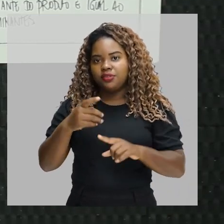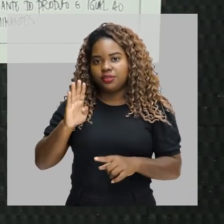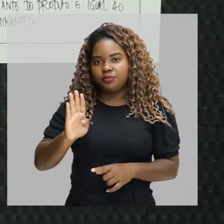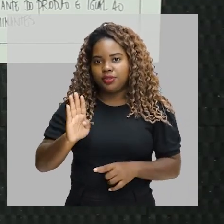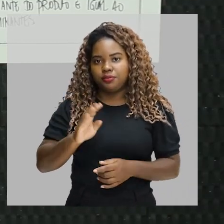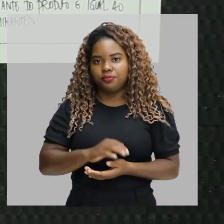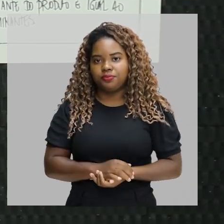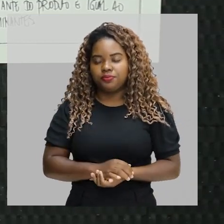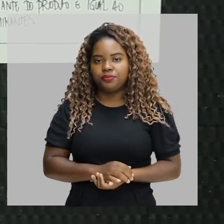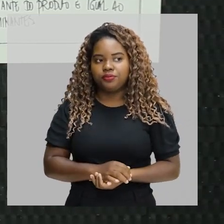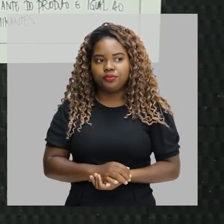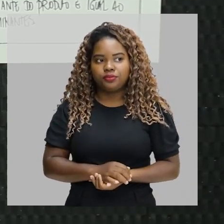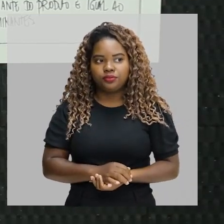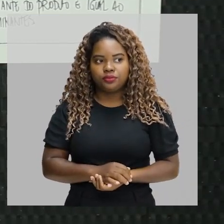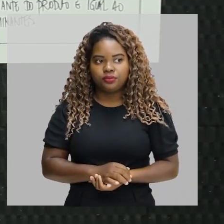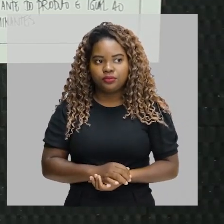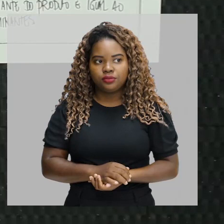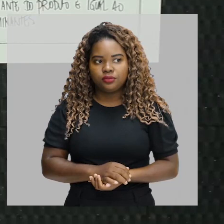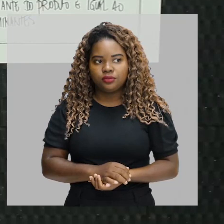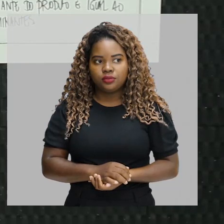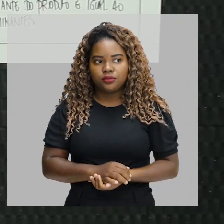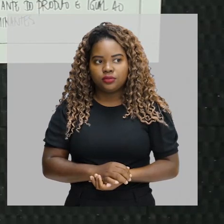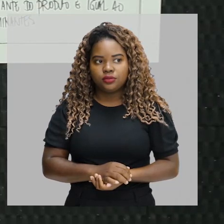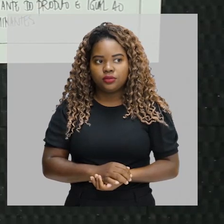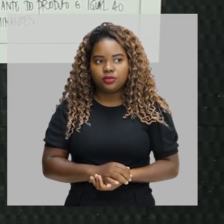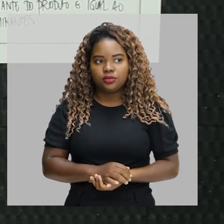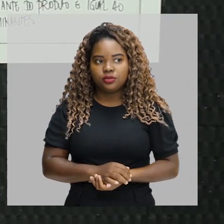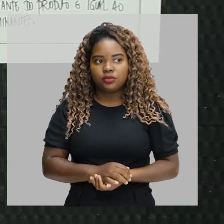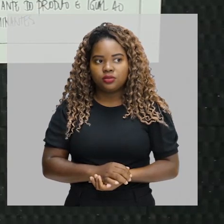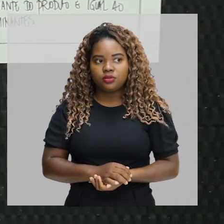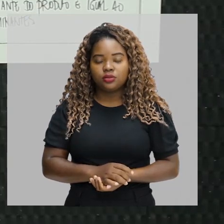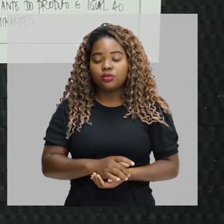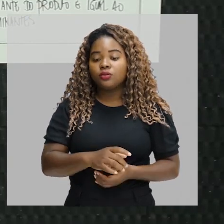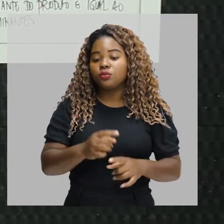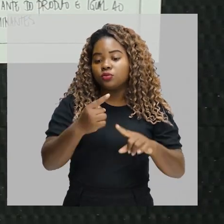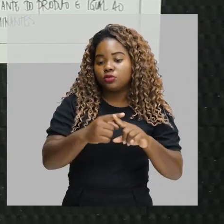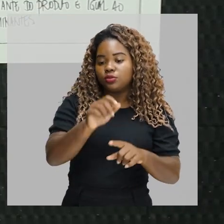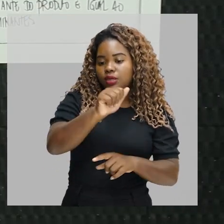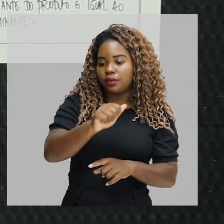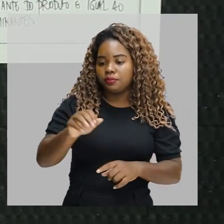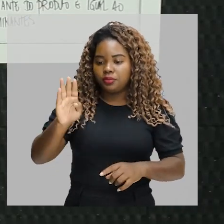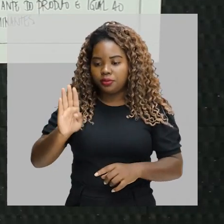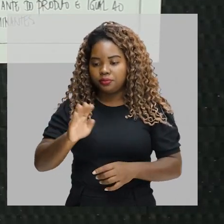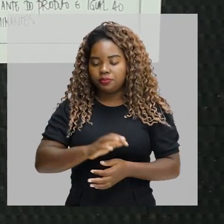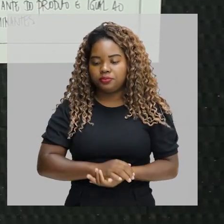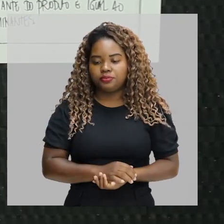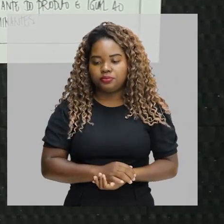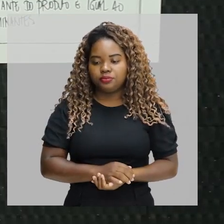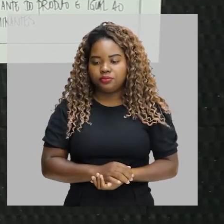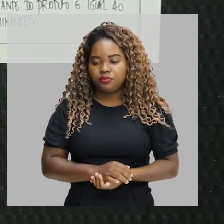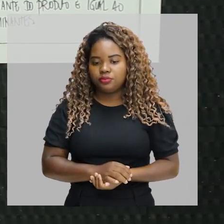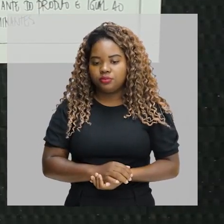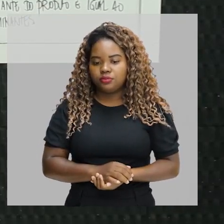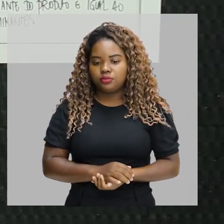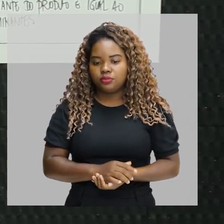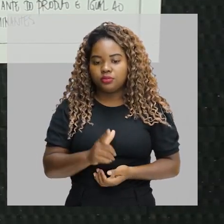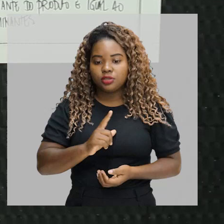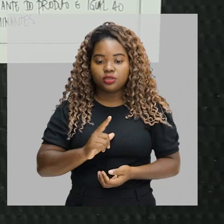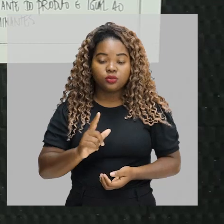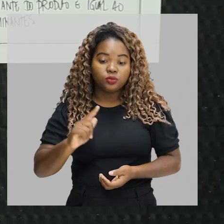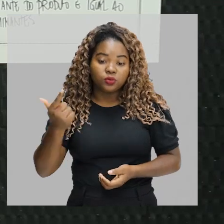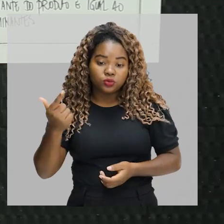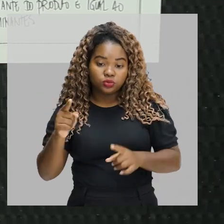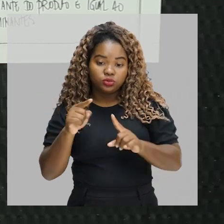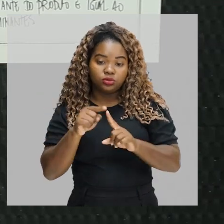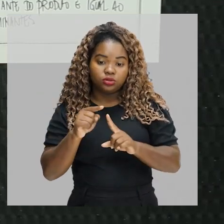B, tá? Quando eu multiplico a matriz A pela matriz B, você obtém uma outra matriz,